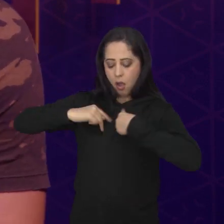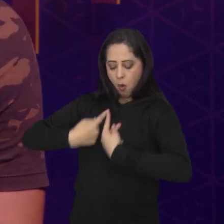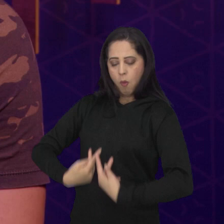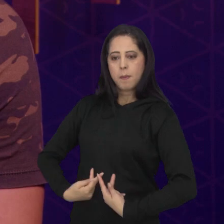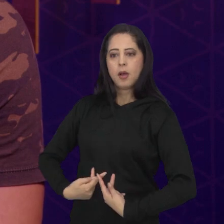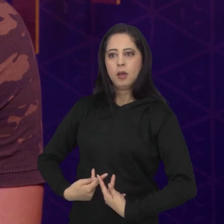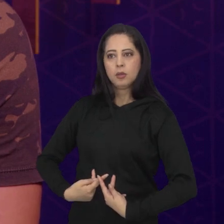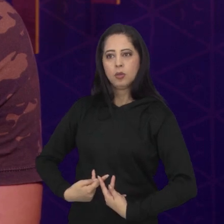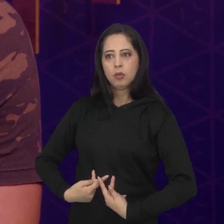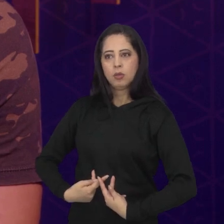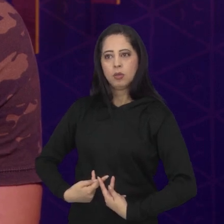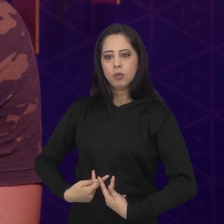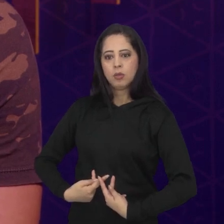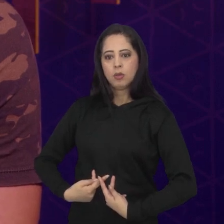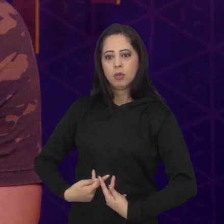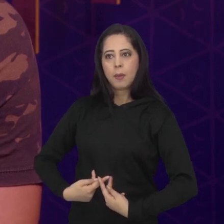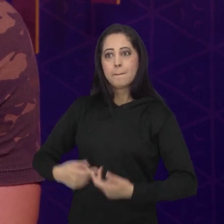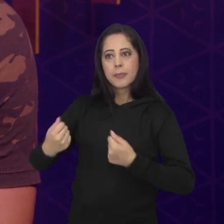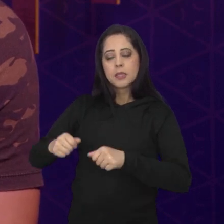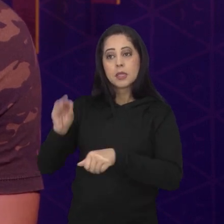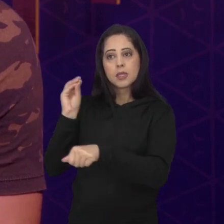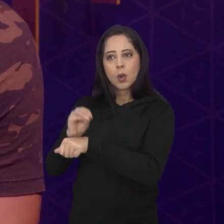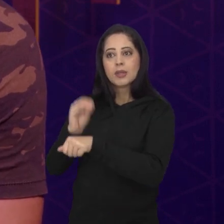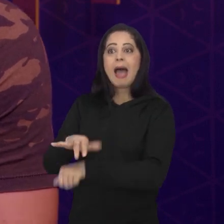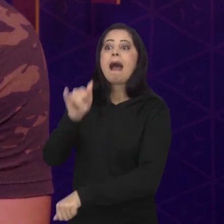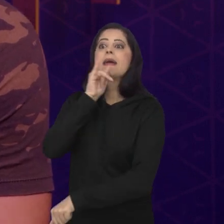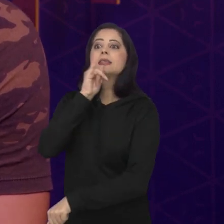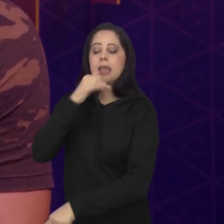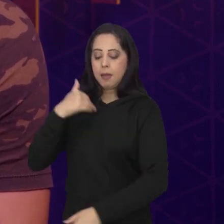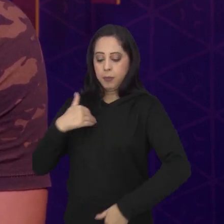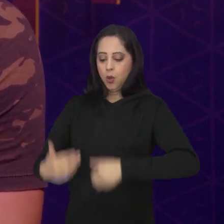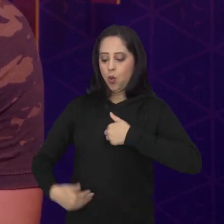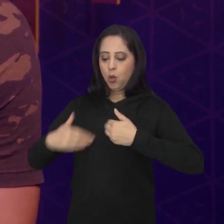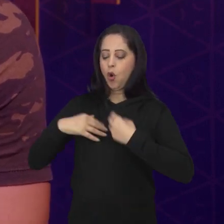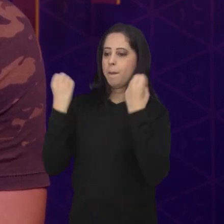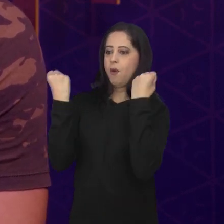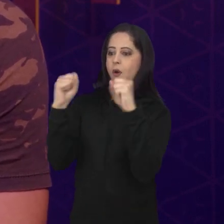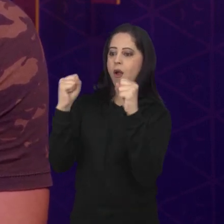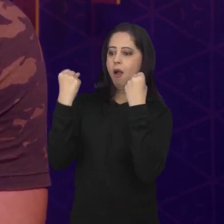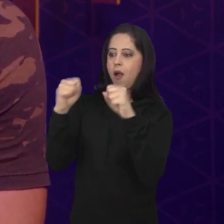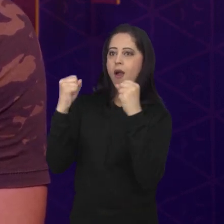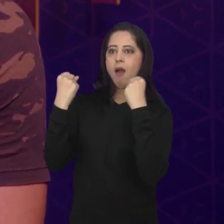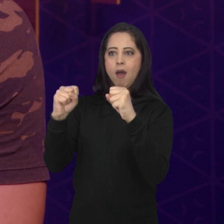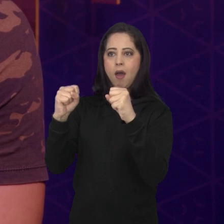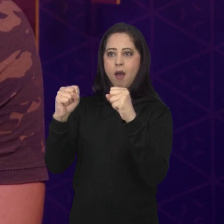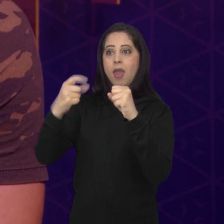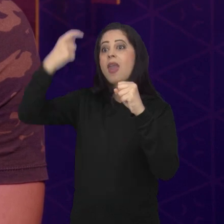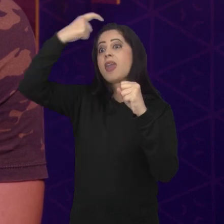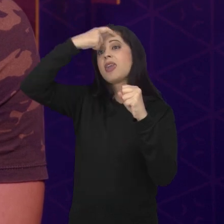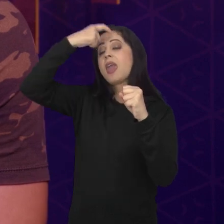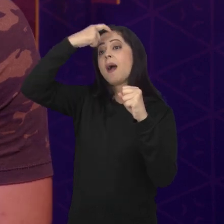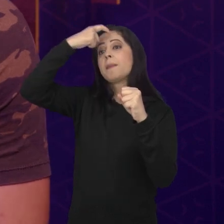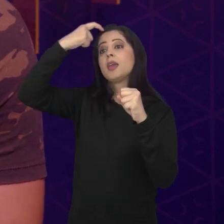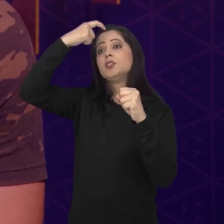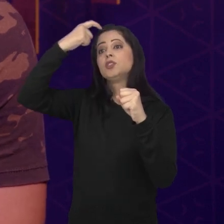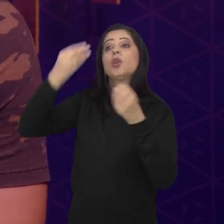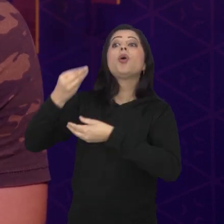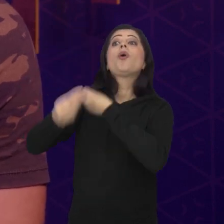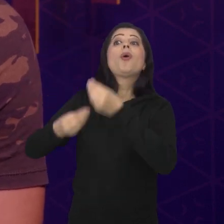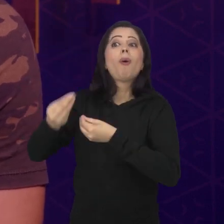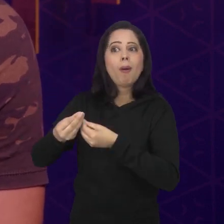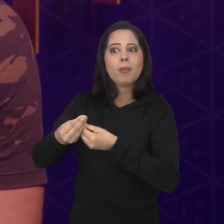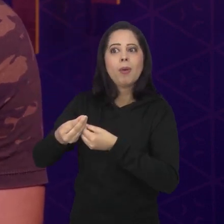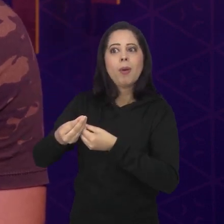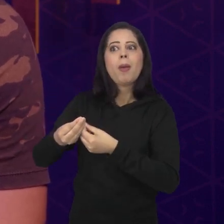né? O pessoal não malha a mente, a saúde emocional, né? E aí quando acontece